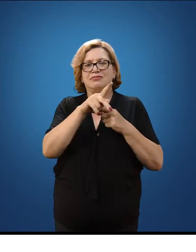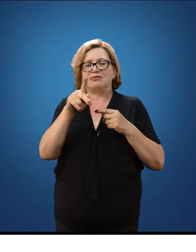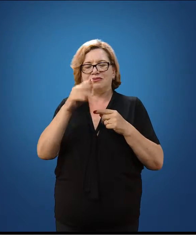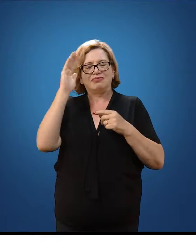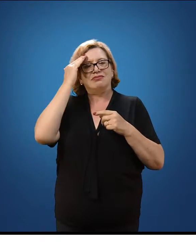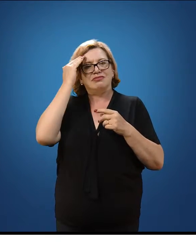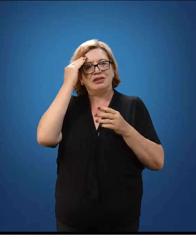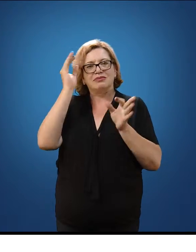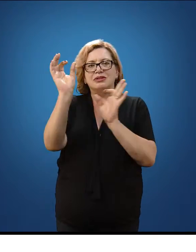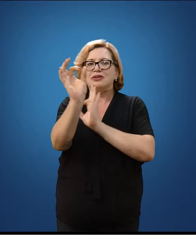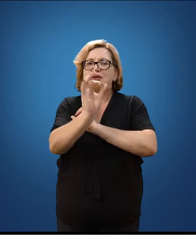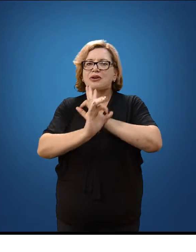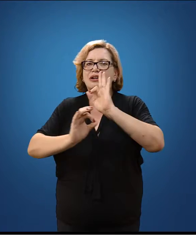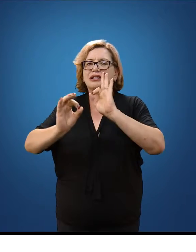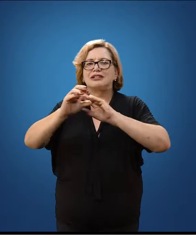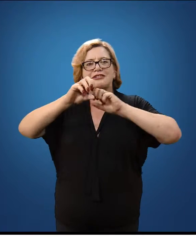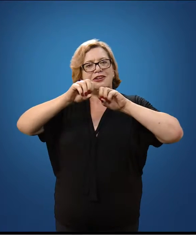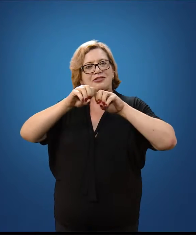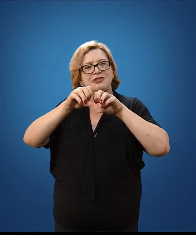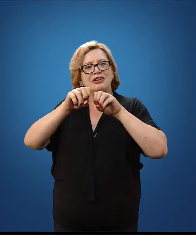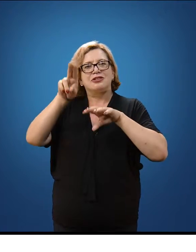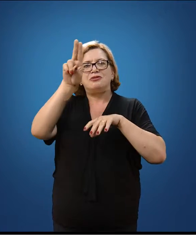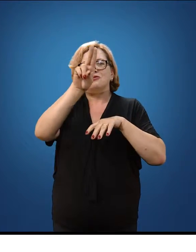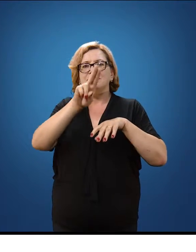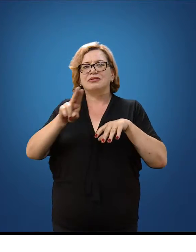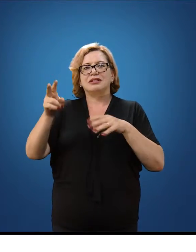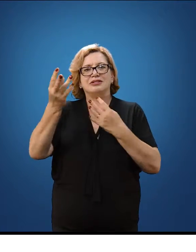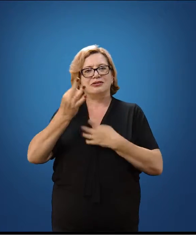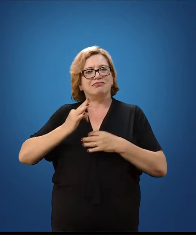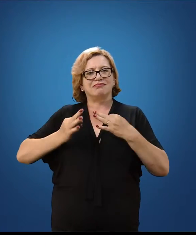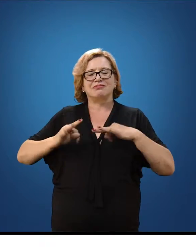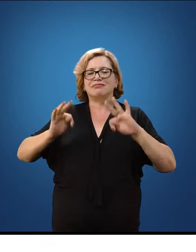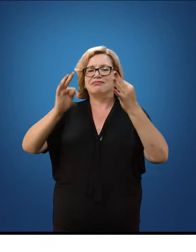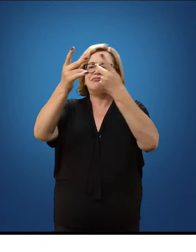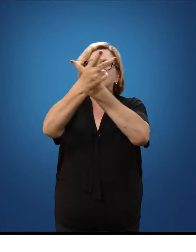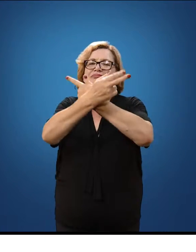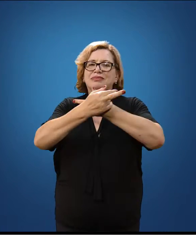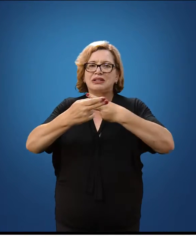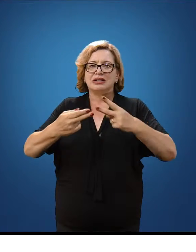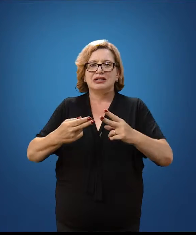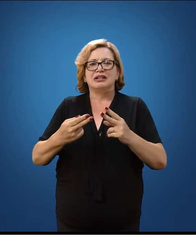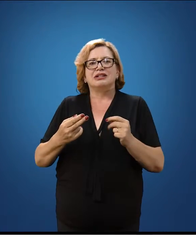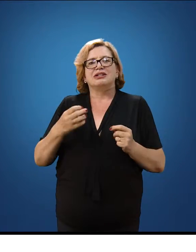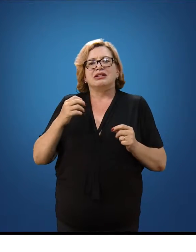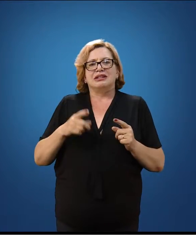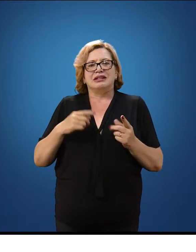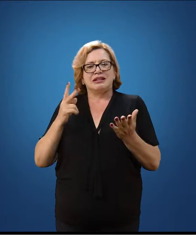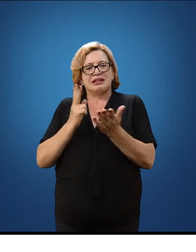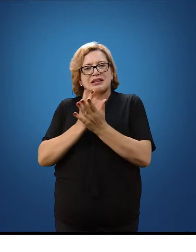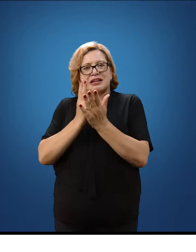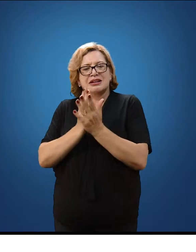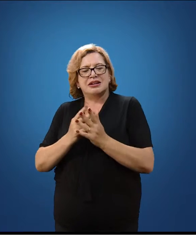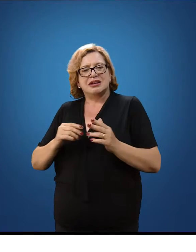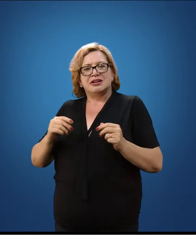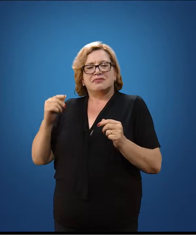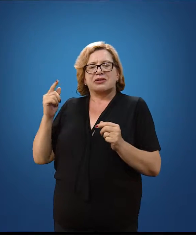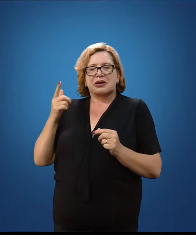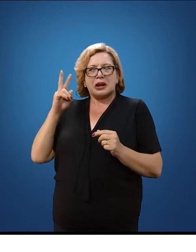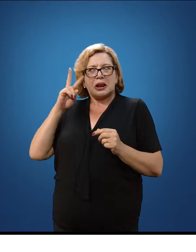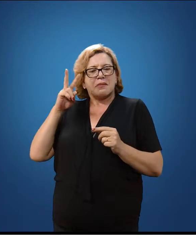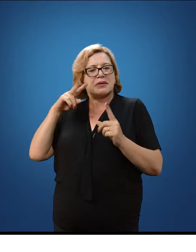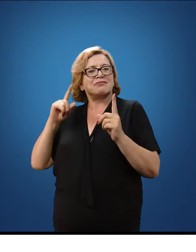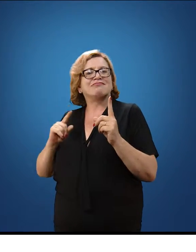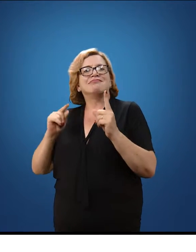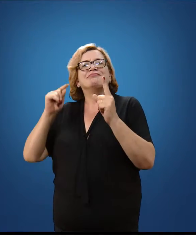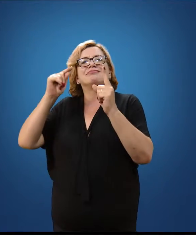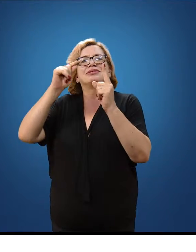preparar a aula utilizando o aplicativo da melhor forma possível, mantendo o foco dos alunos. Porque se ele não fizer